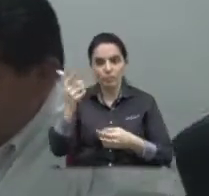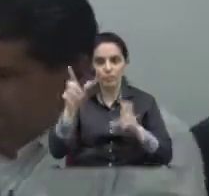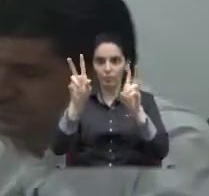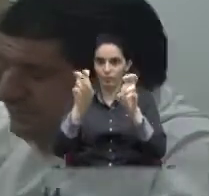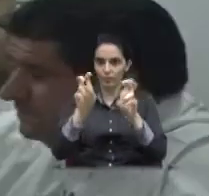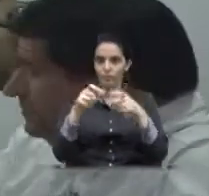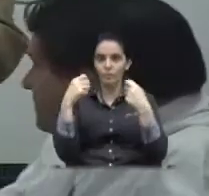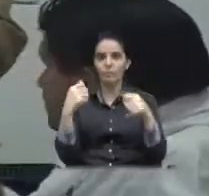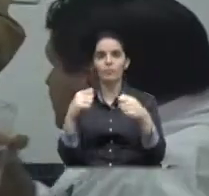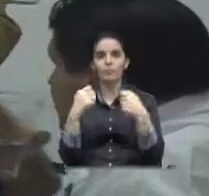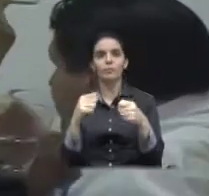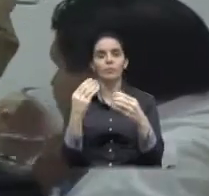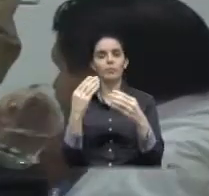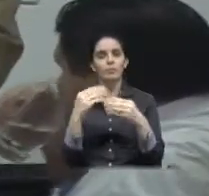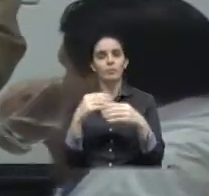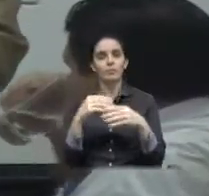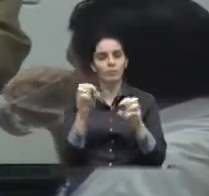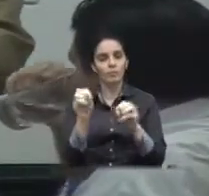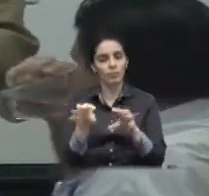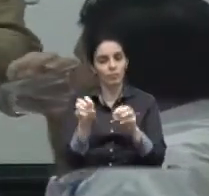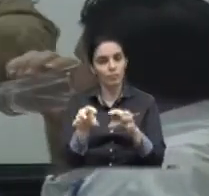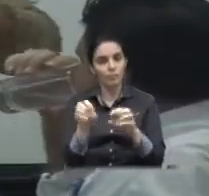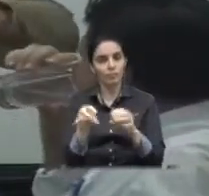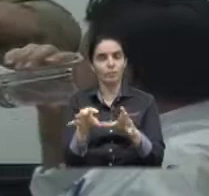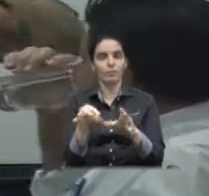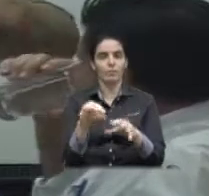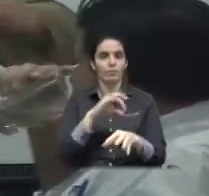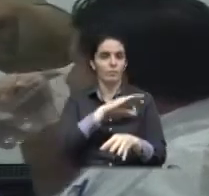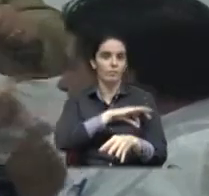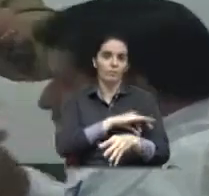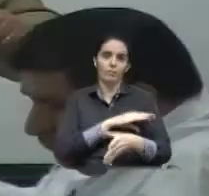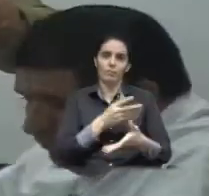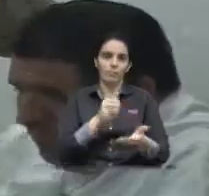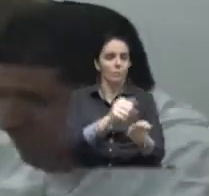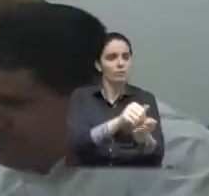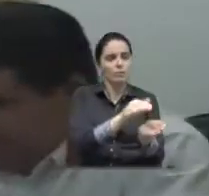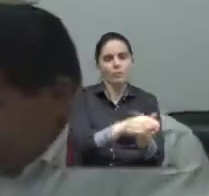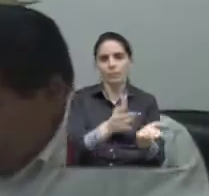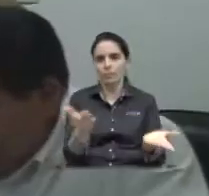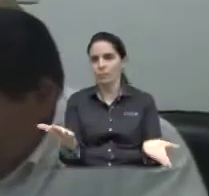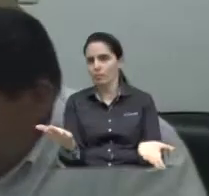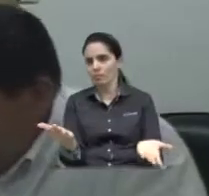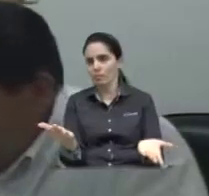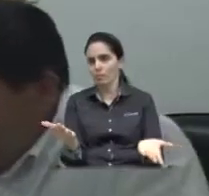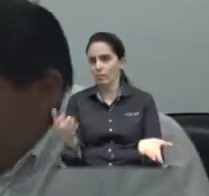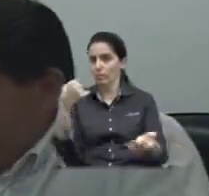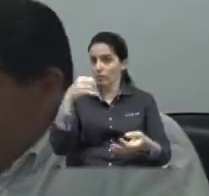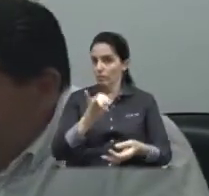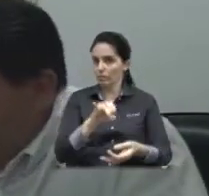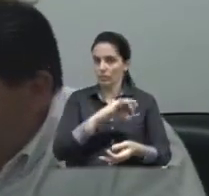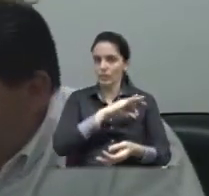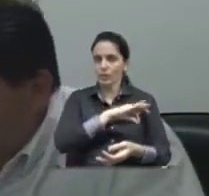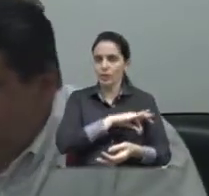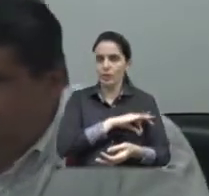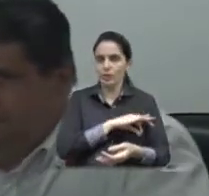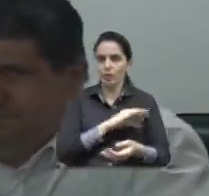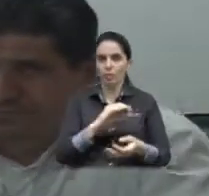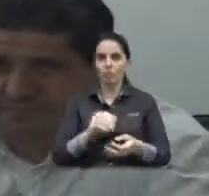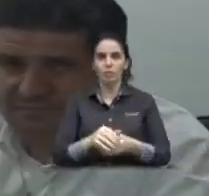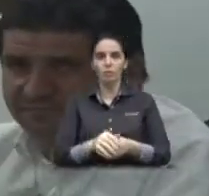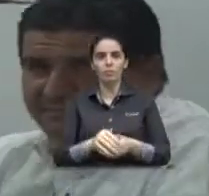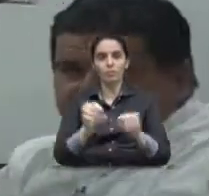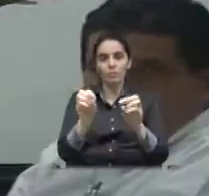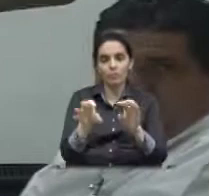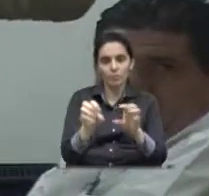um processo de educacional. Os guardas não adianta ficar ali multando, mas se ficasse ali, tem um processo que eles pudessem